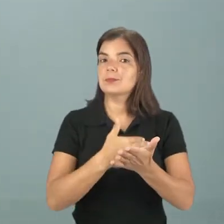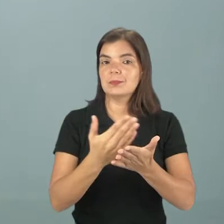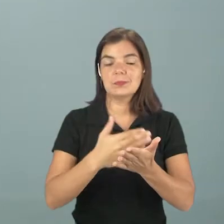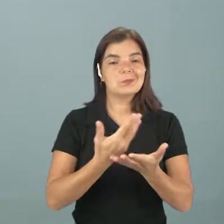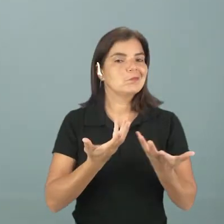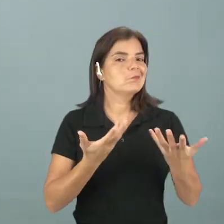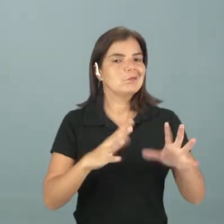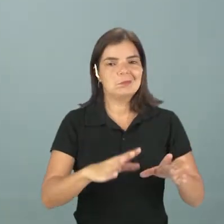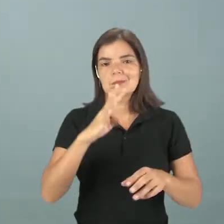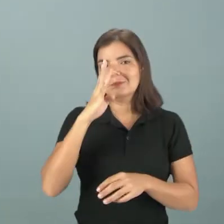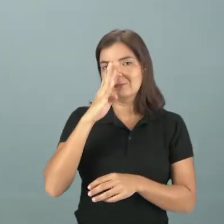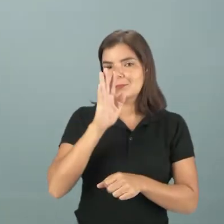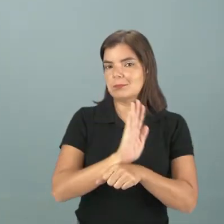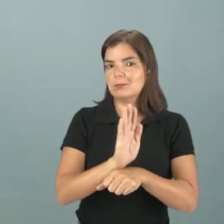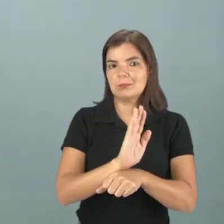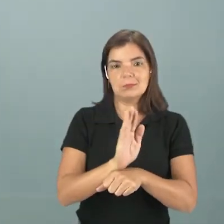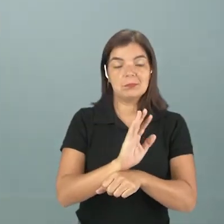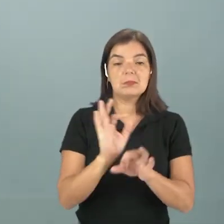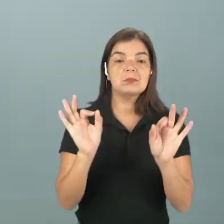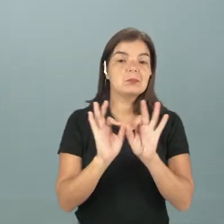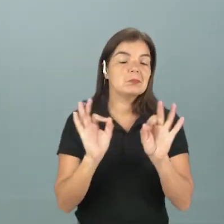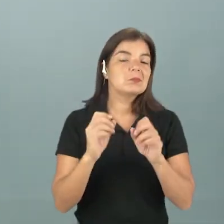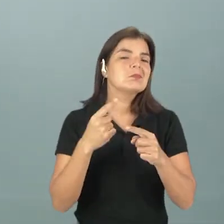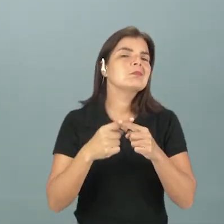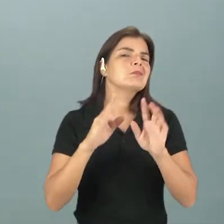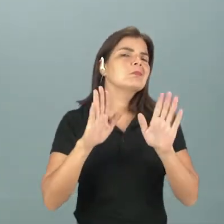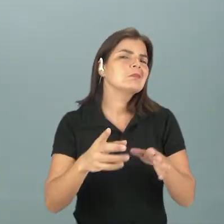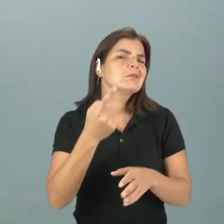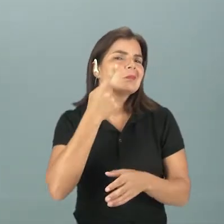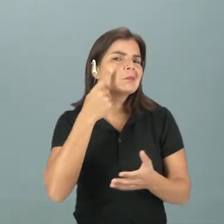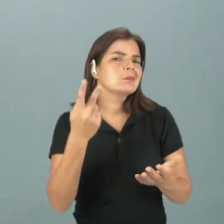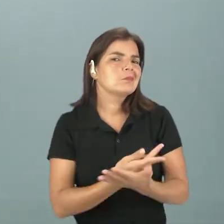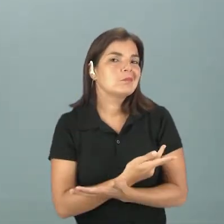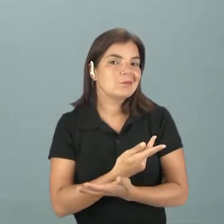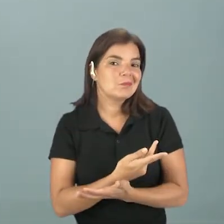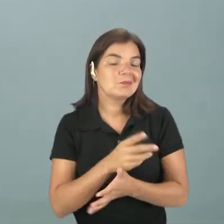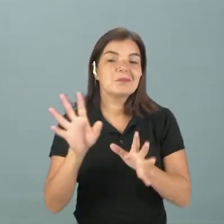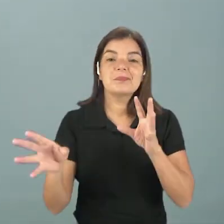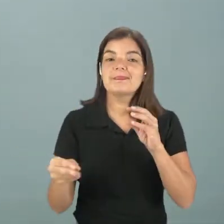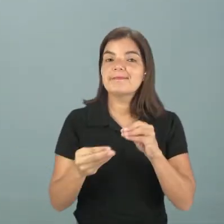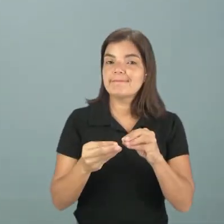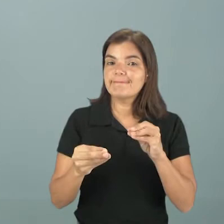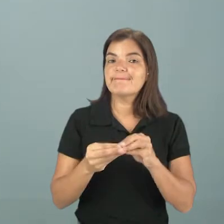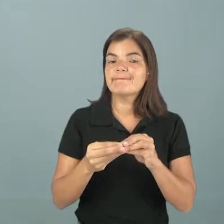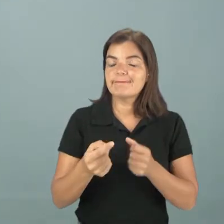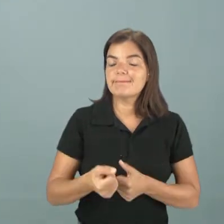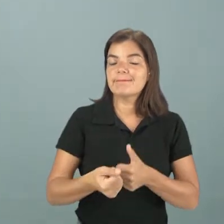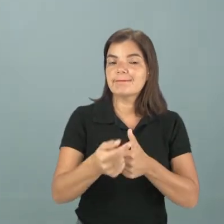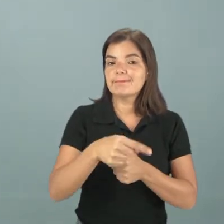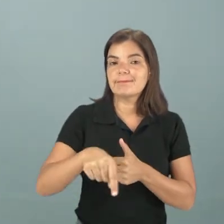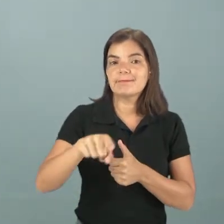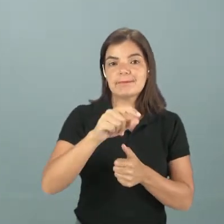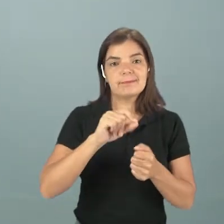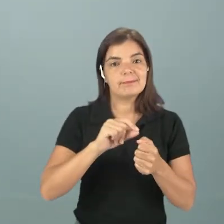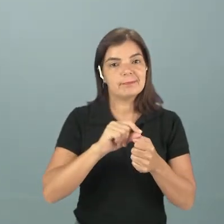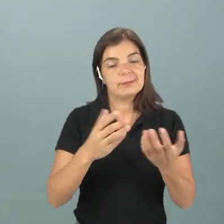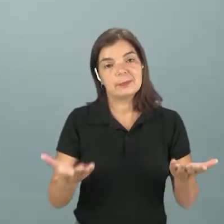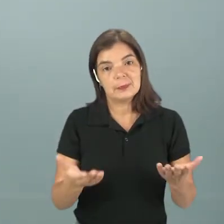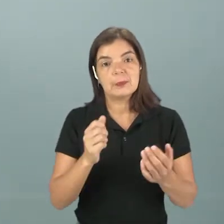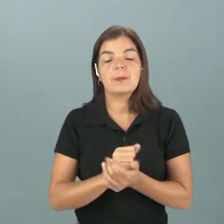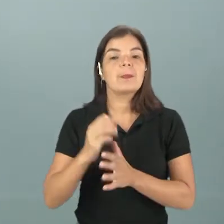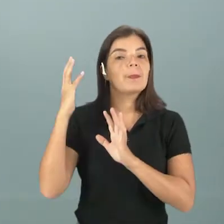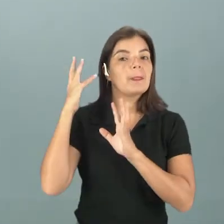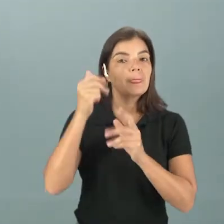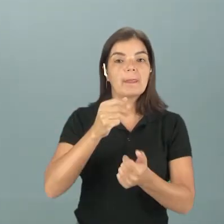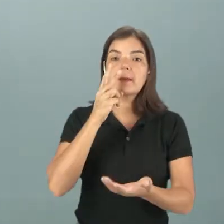não vai querer assistir aquele filme nem aquela série, porque ele já achou erros na sua sinopse, naquela recomendação que você fez. Tá? Então,